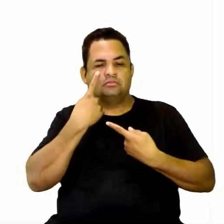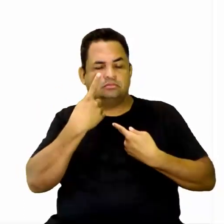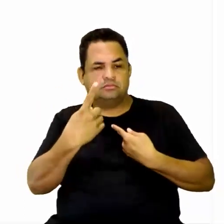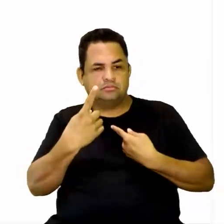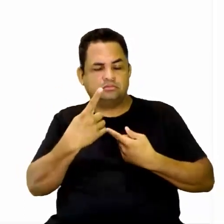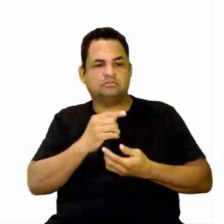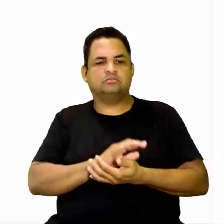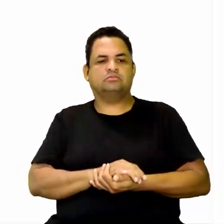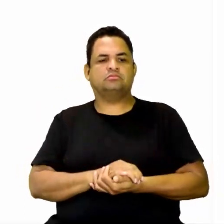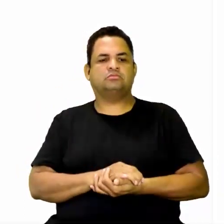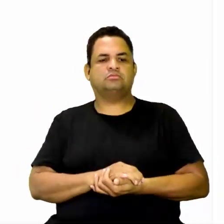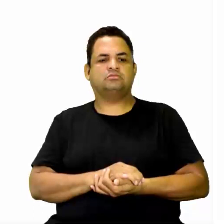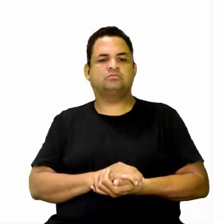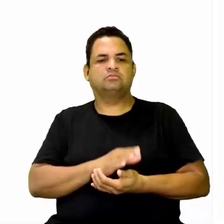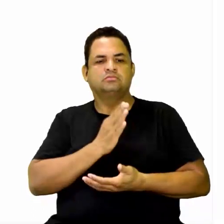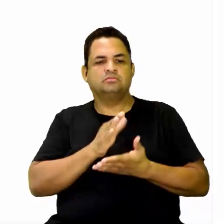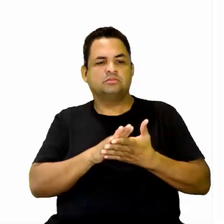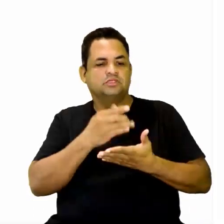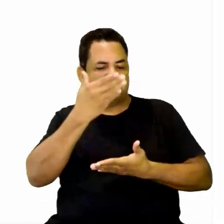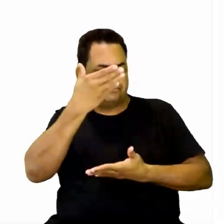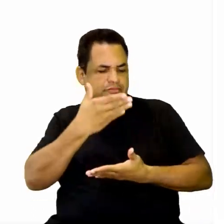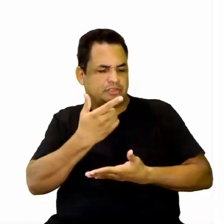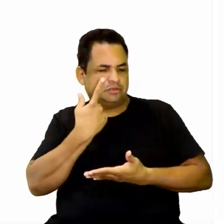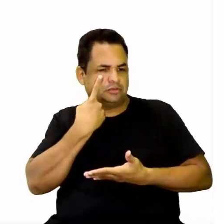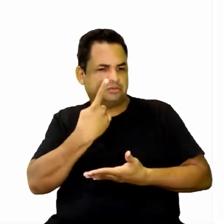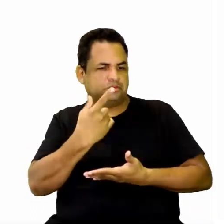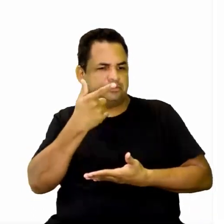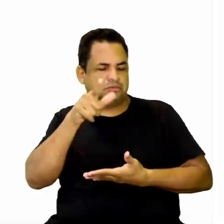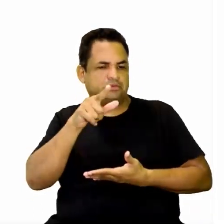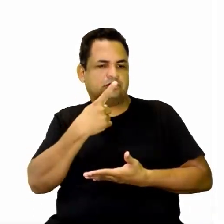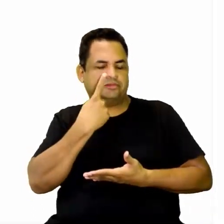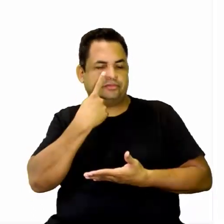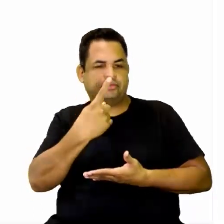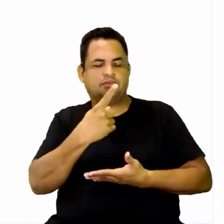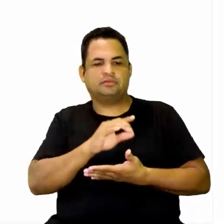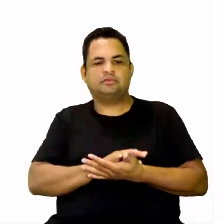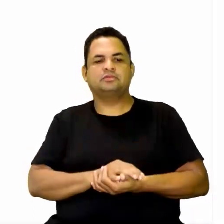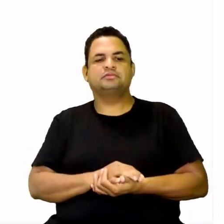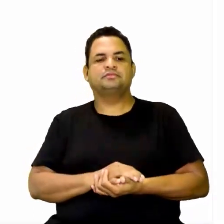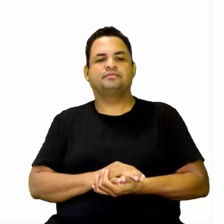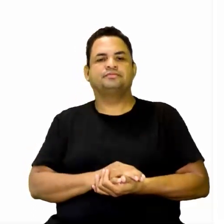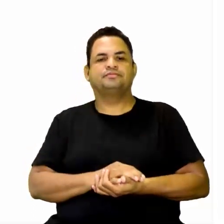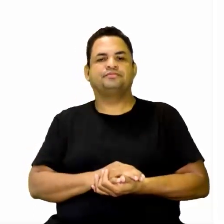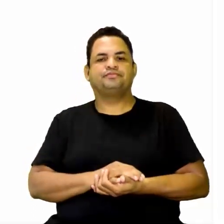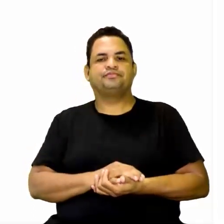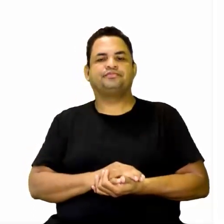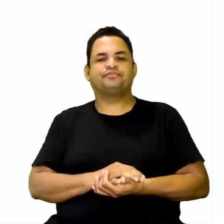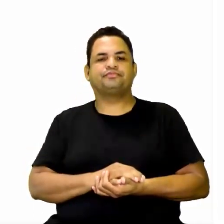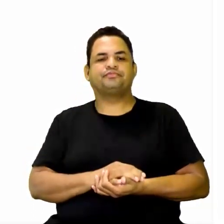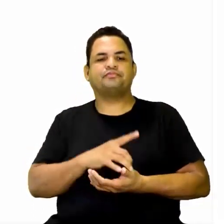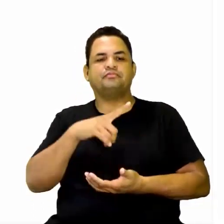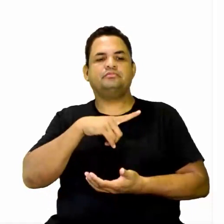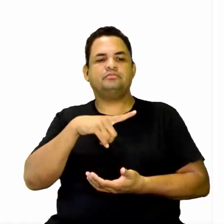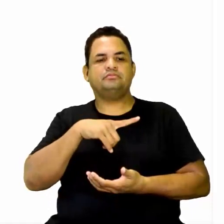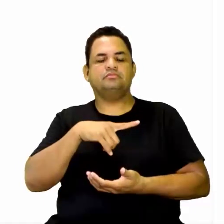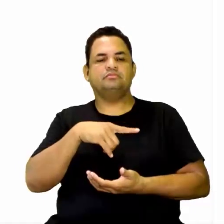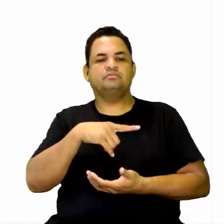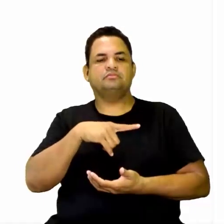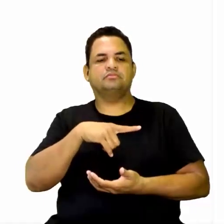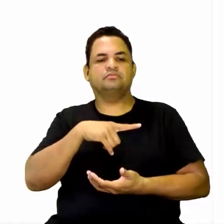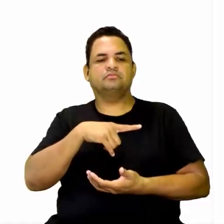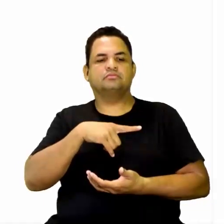né, pela aparência, né, e pelas propriedades constantes em toda a extensão. Aqui nós temos assim, é o seguinte,